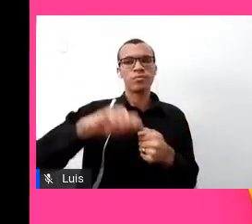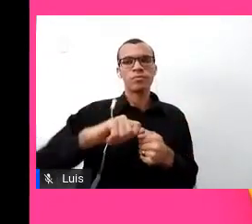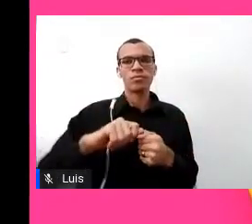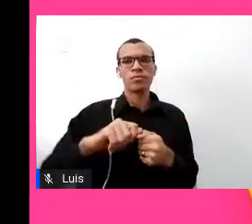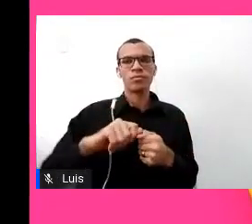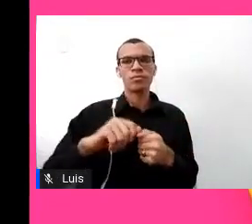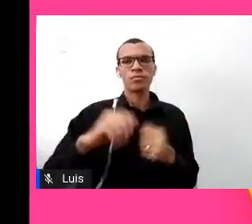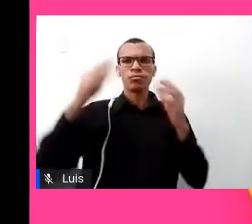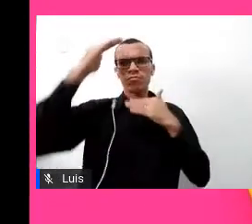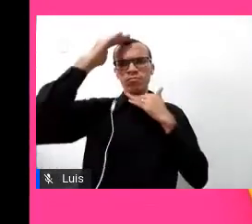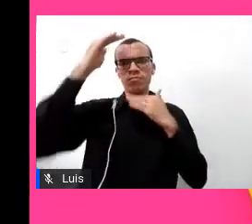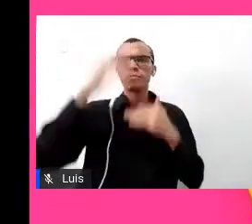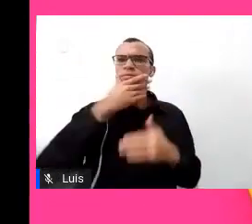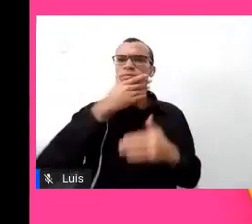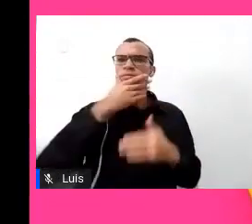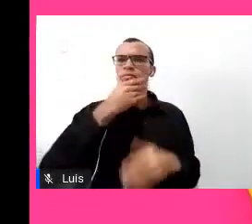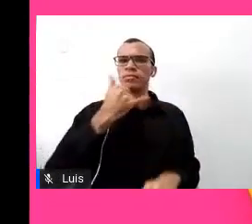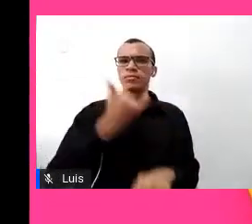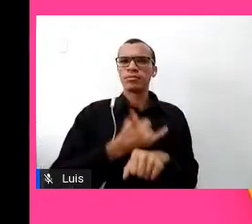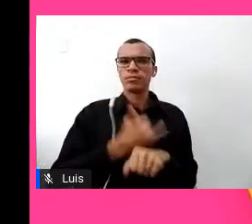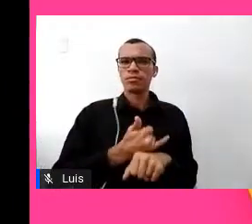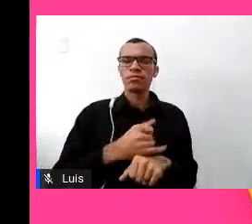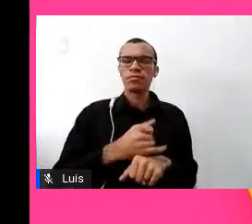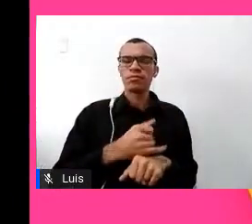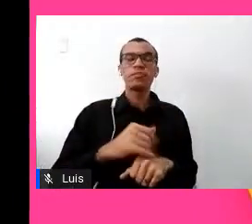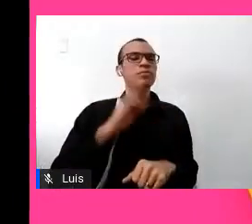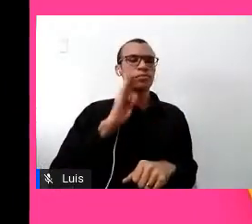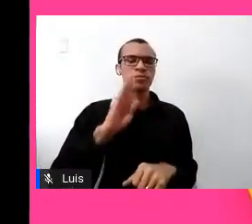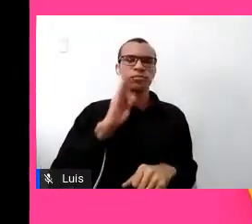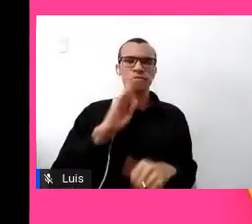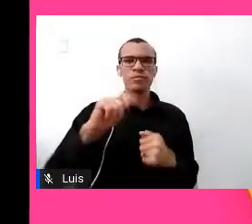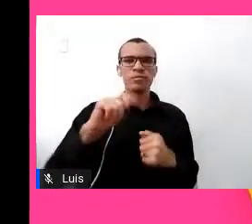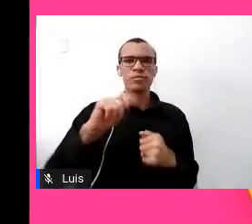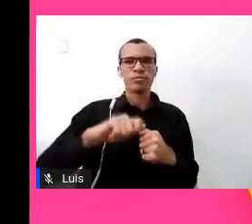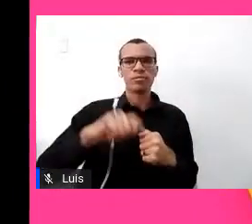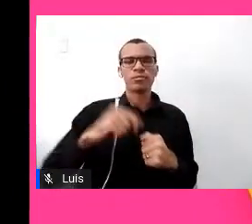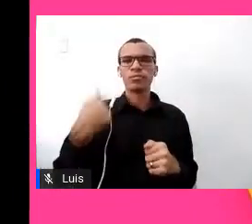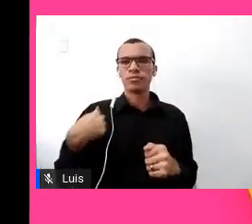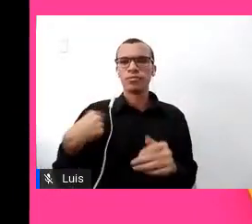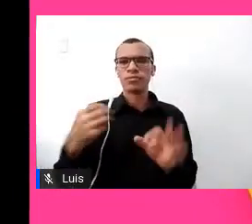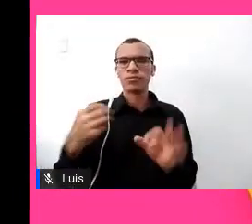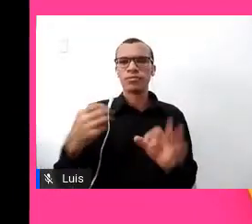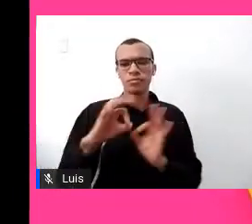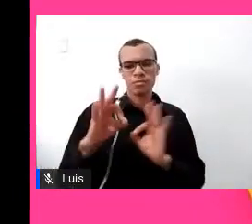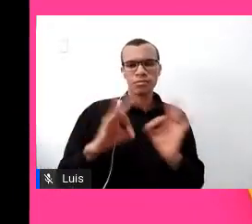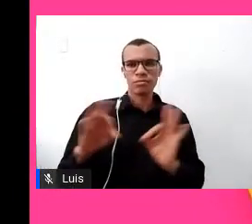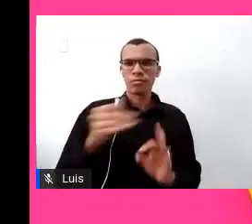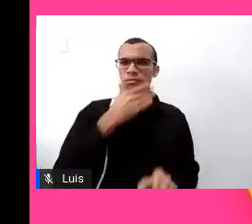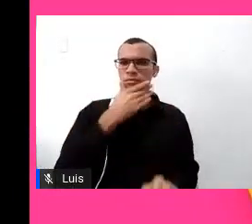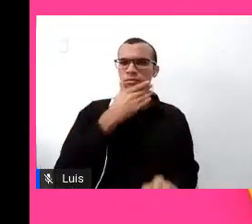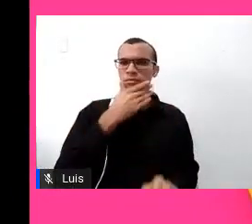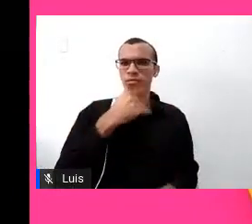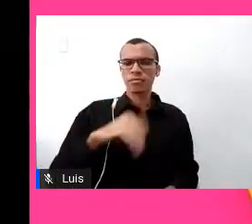legal de fazer junto. Inclusive, quando eu montei esse Homem de Ferro aqui, ó,